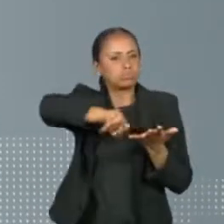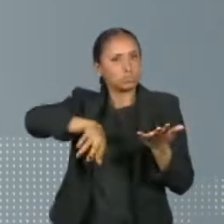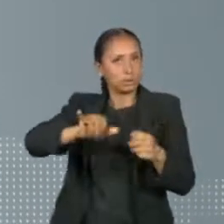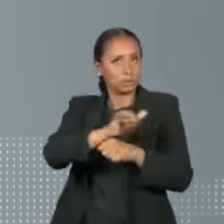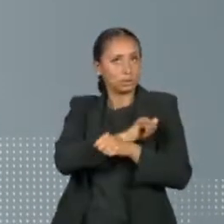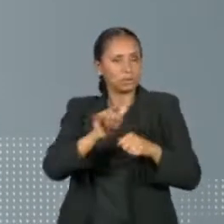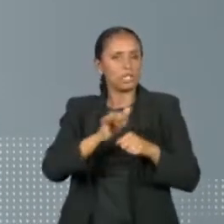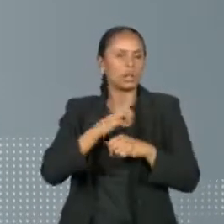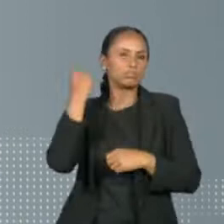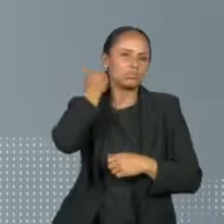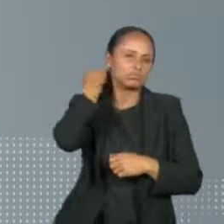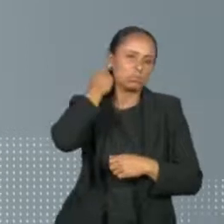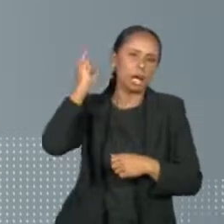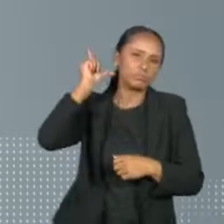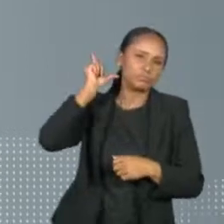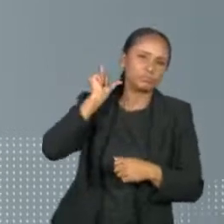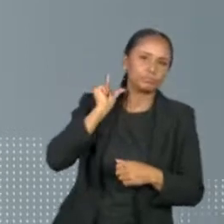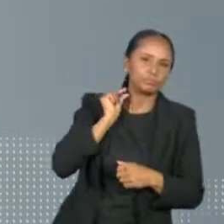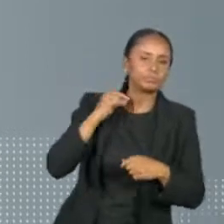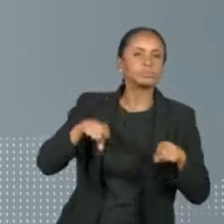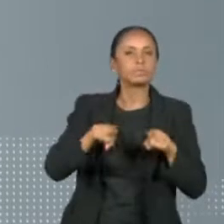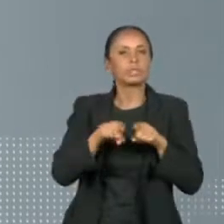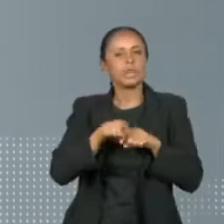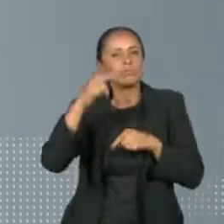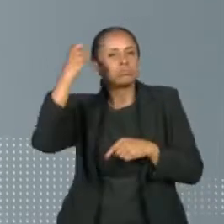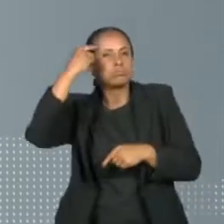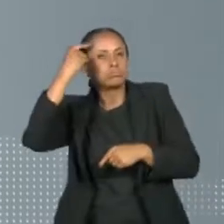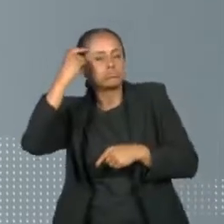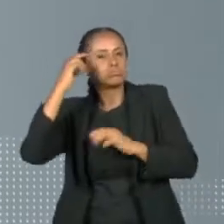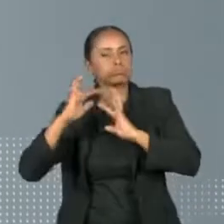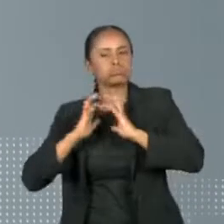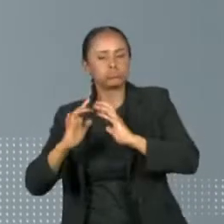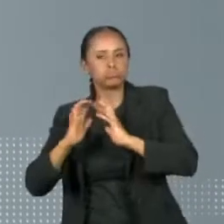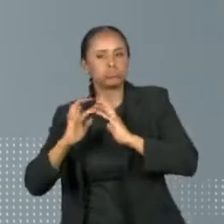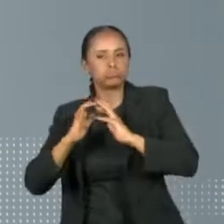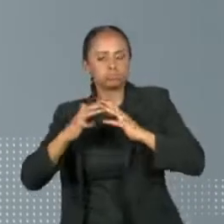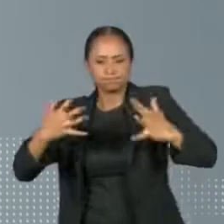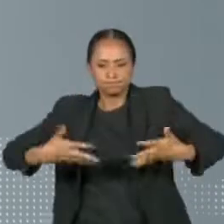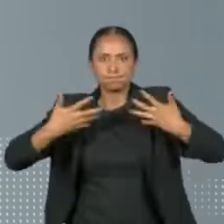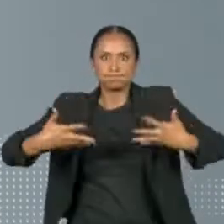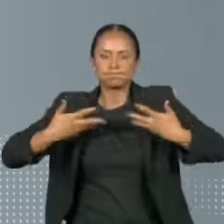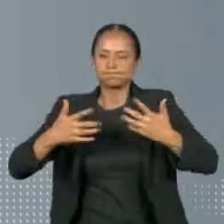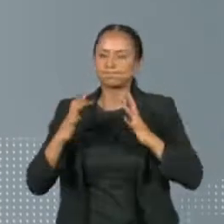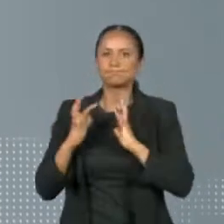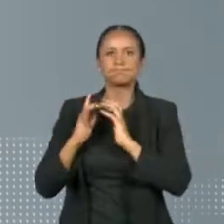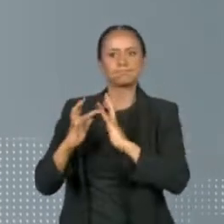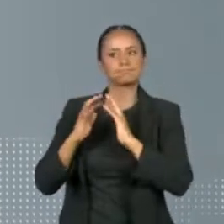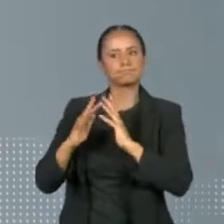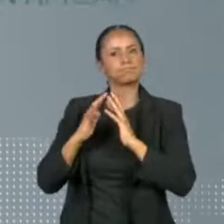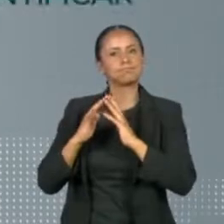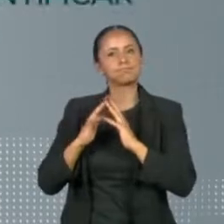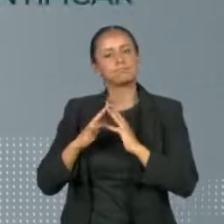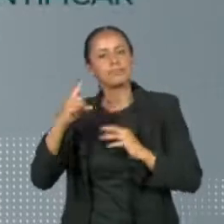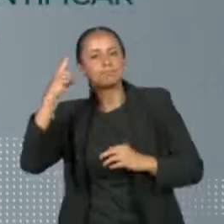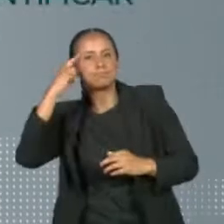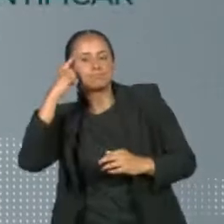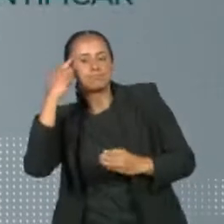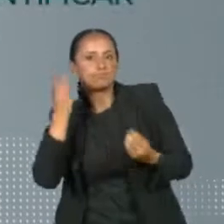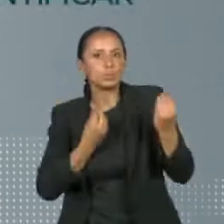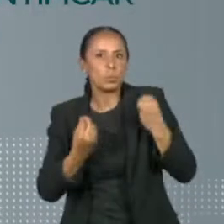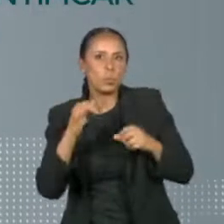libera a imaginação. Estimula o raciocínio, facilitando a identificação das margens de risco para novas ideias.